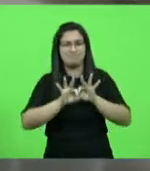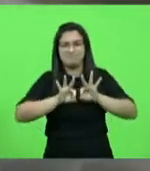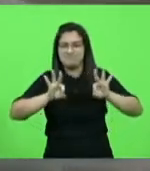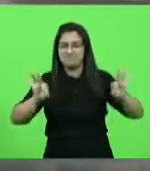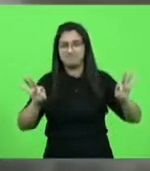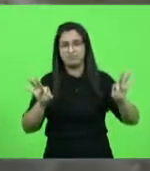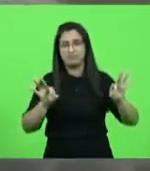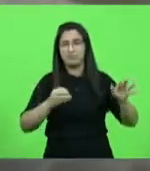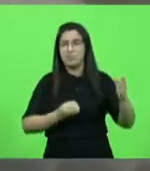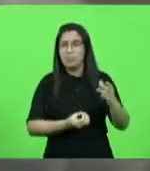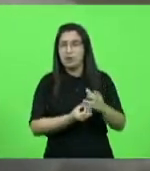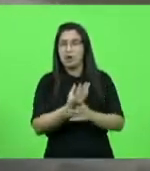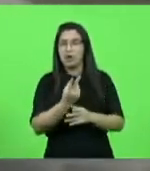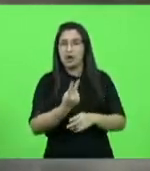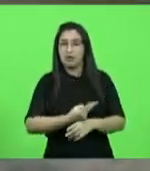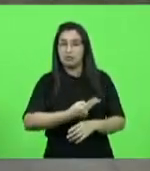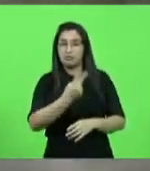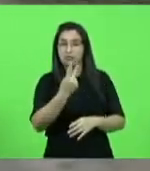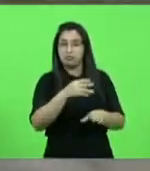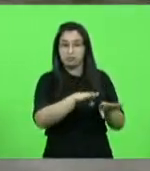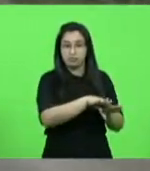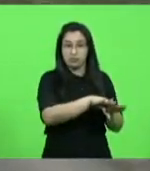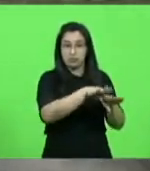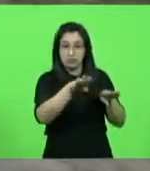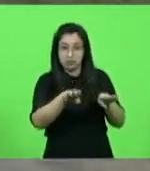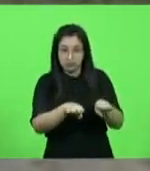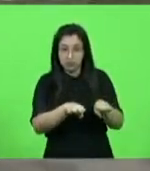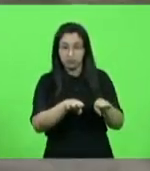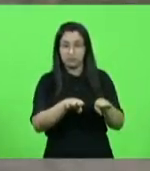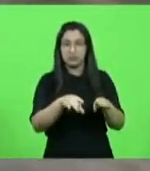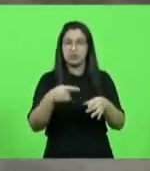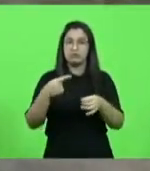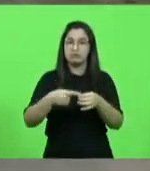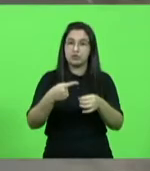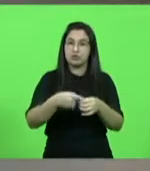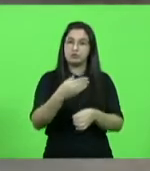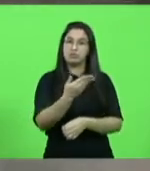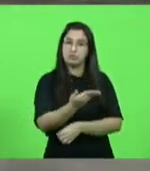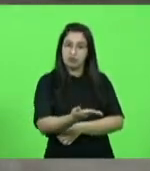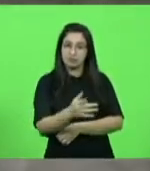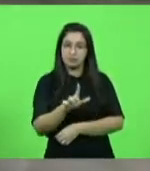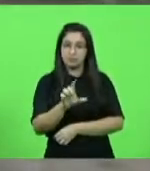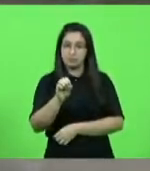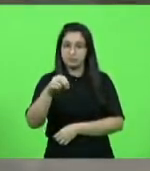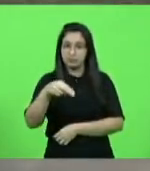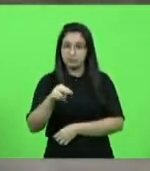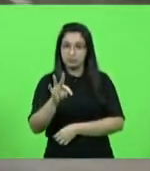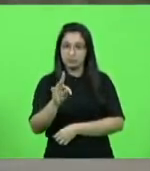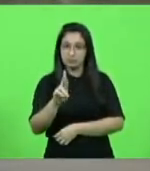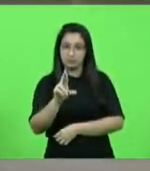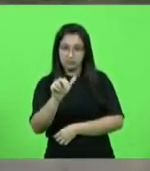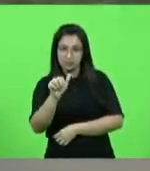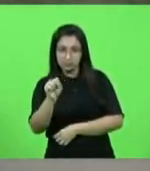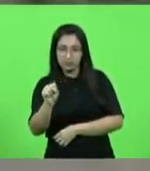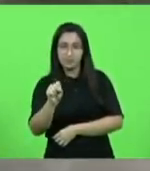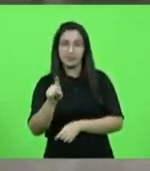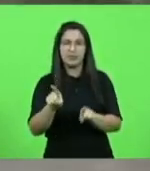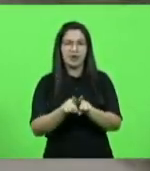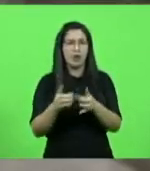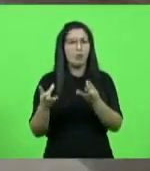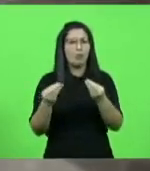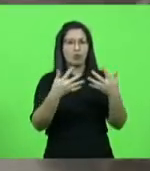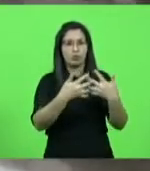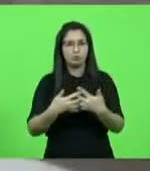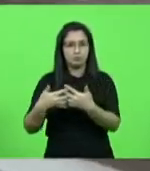Criaram a segunda faixa ali no município de Lontras, porque os caminhões, ainda temos tráfego de muitos caminhões pesados